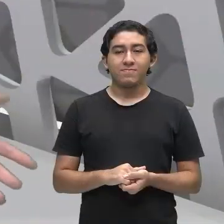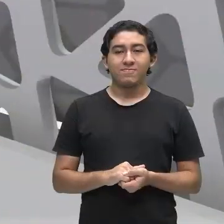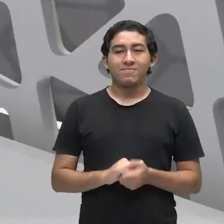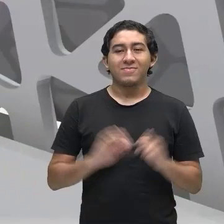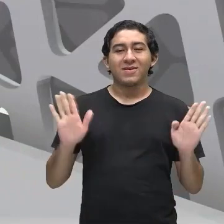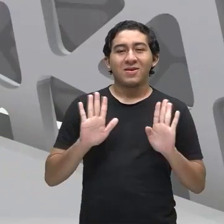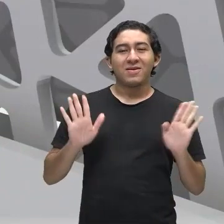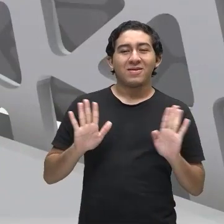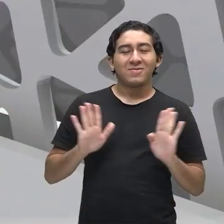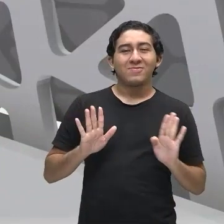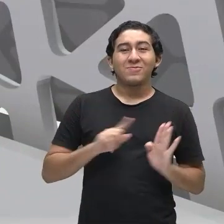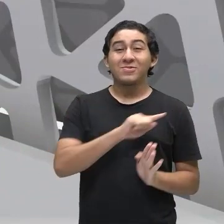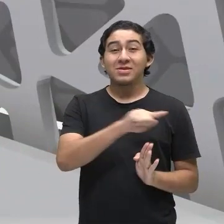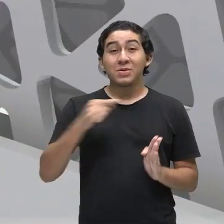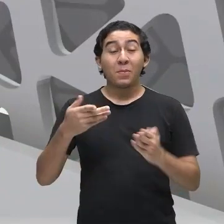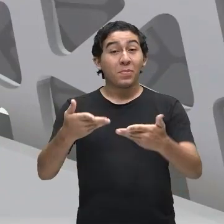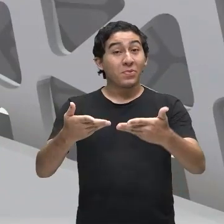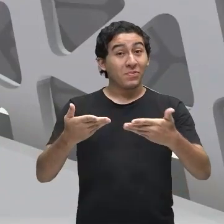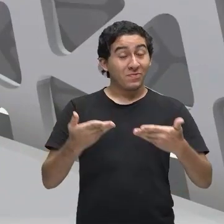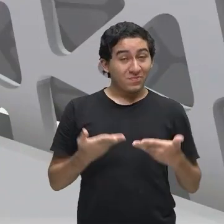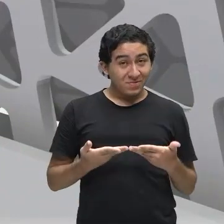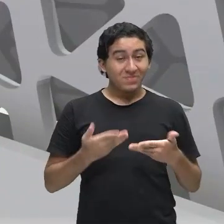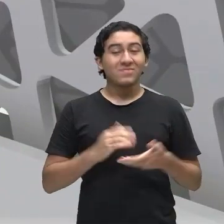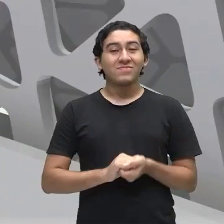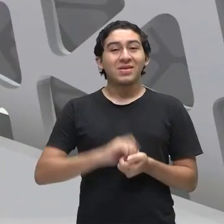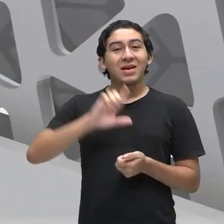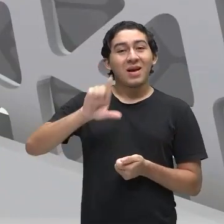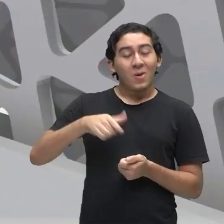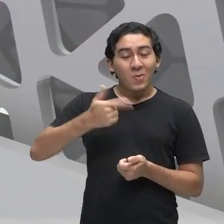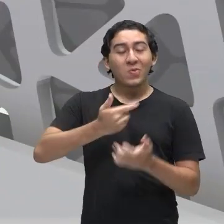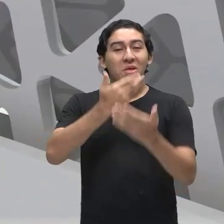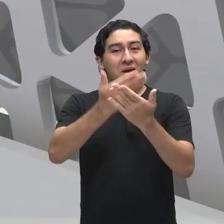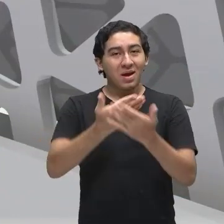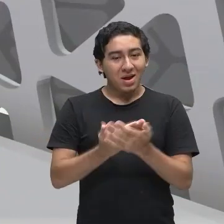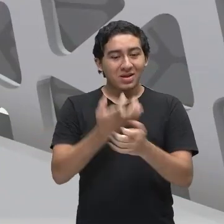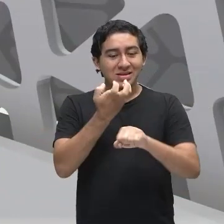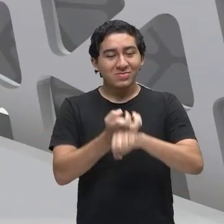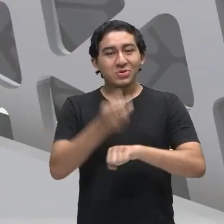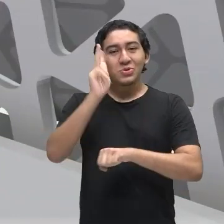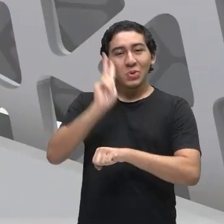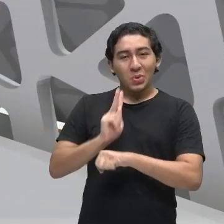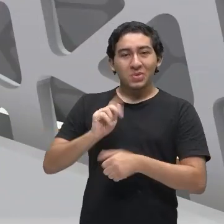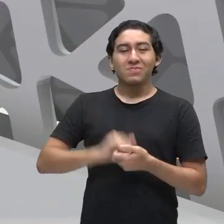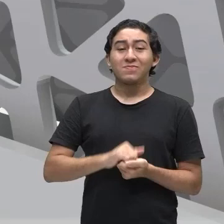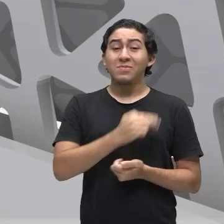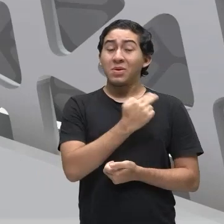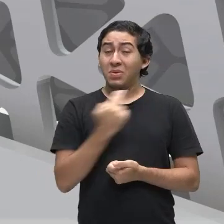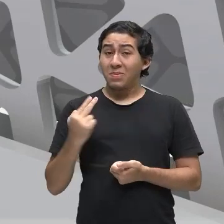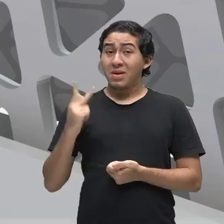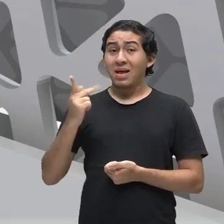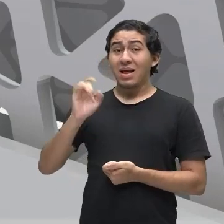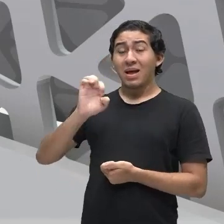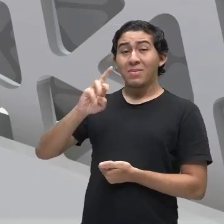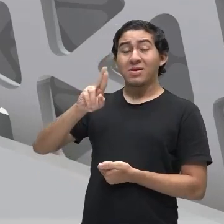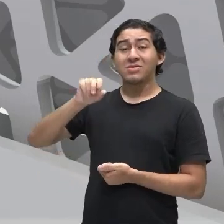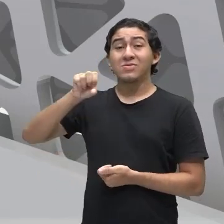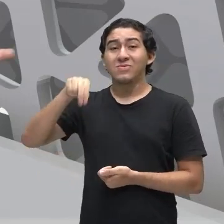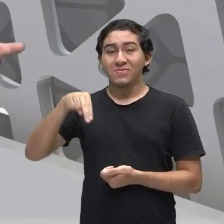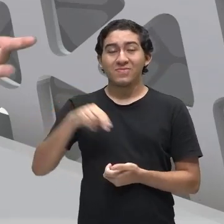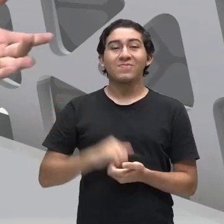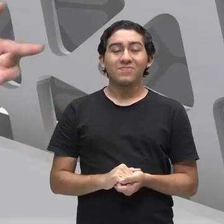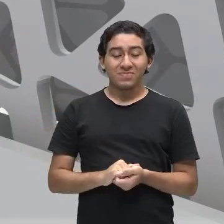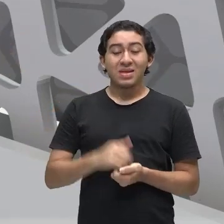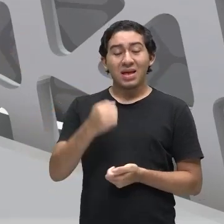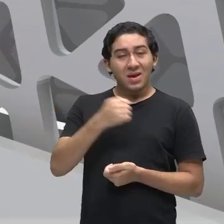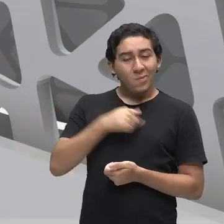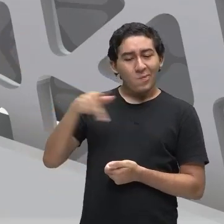Olá pessoal, sejam todos bem-vindos a mais uma aula de História. Eu sou o professor Eberson Cardoso e serei o